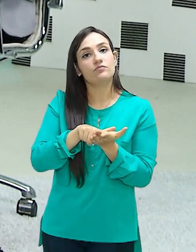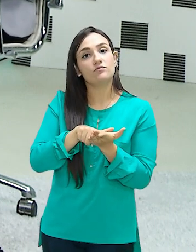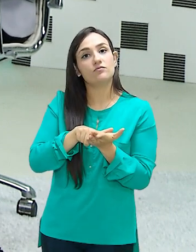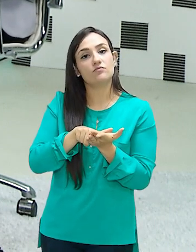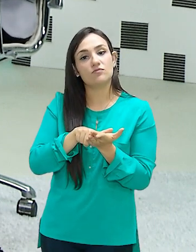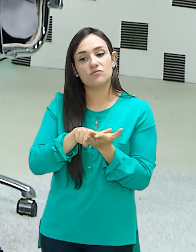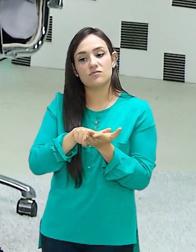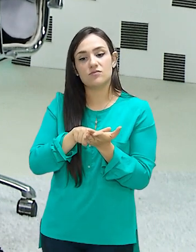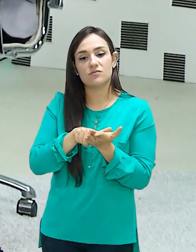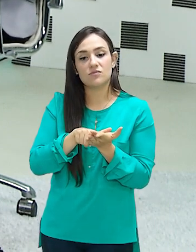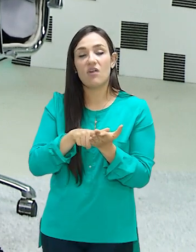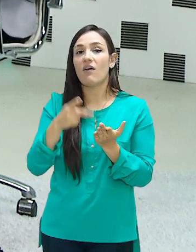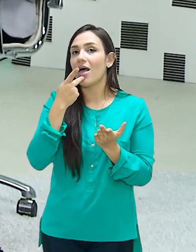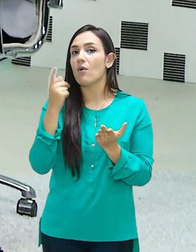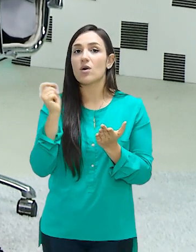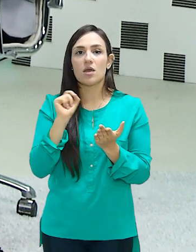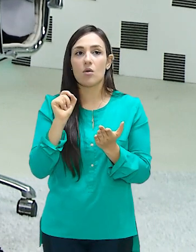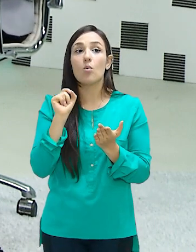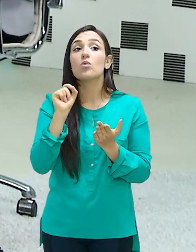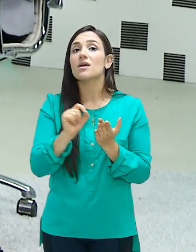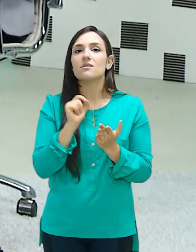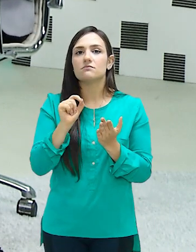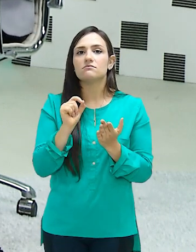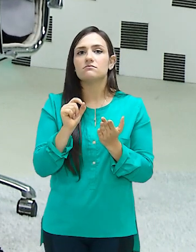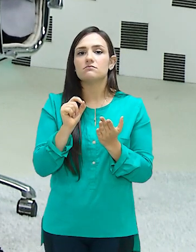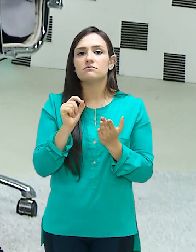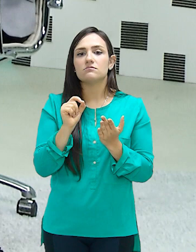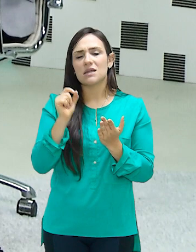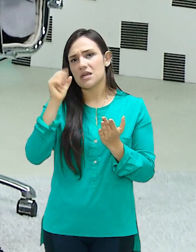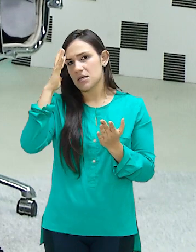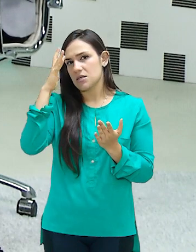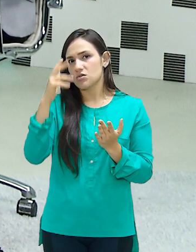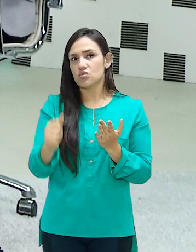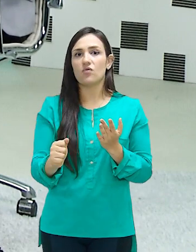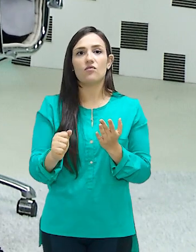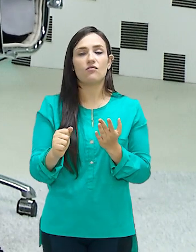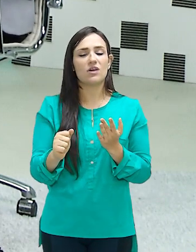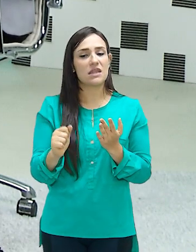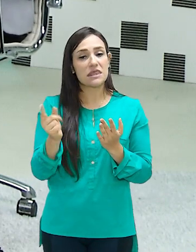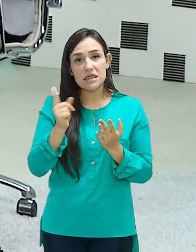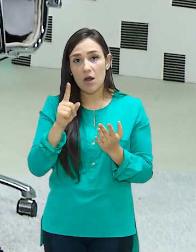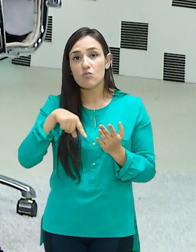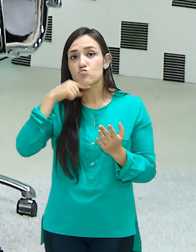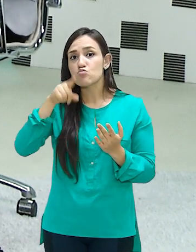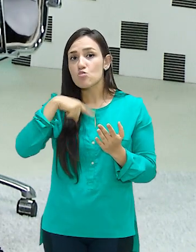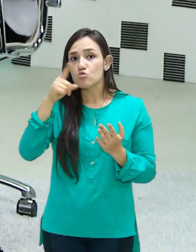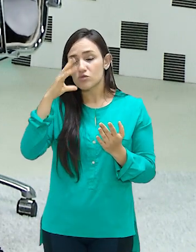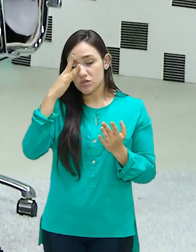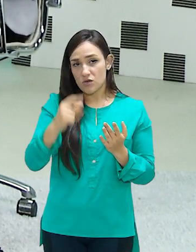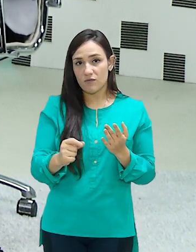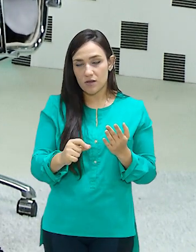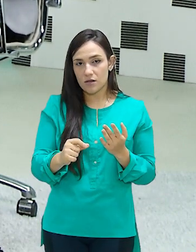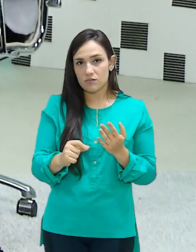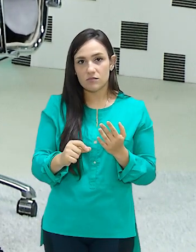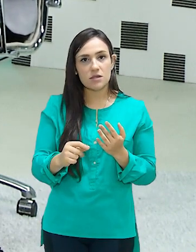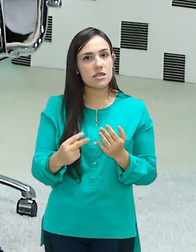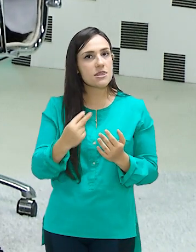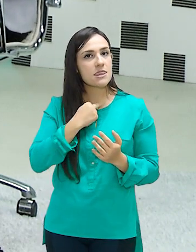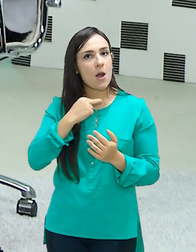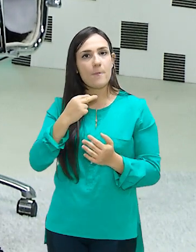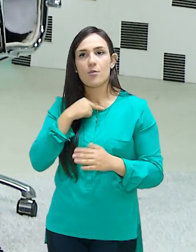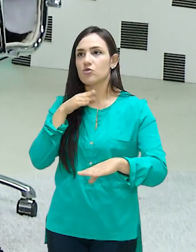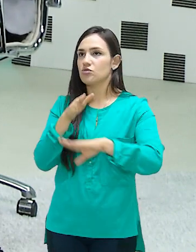É um termo de não litigância. Se não sair um acordo nesse caso concreto,